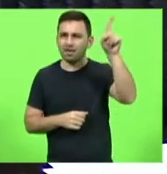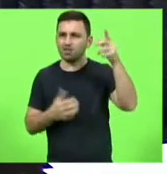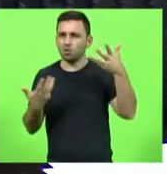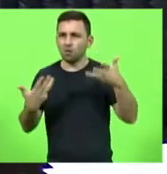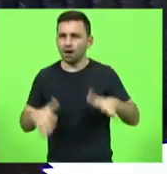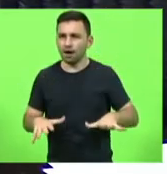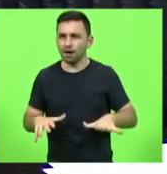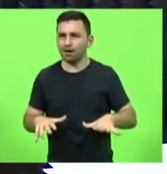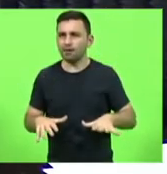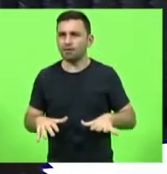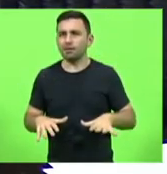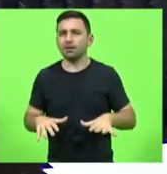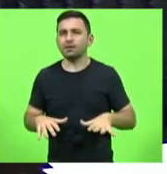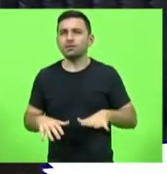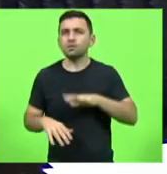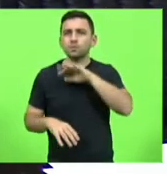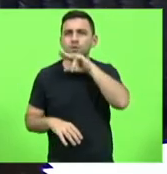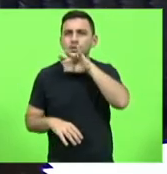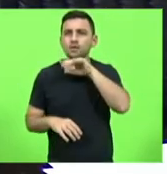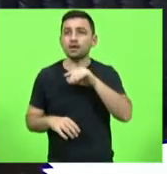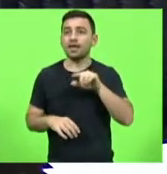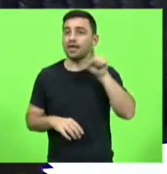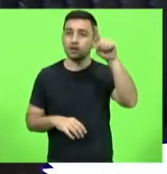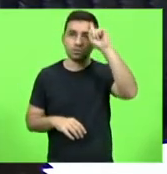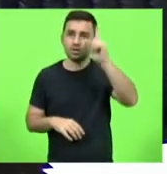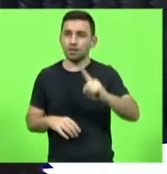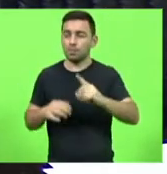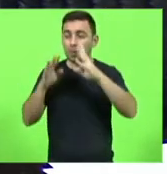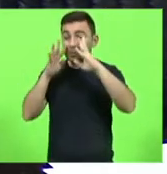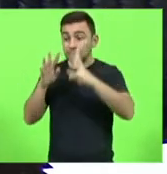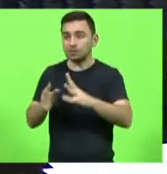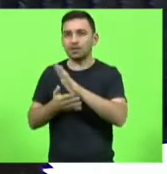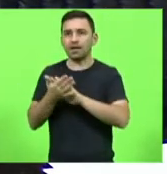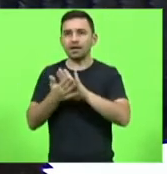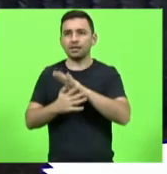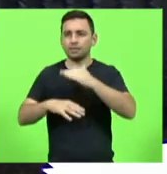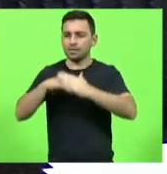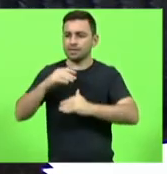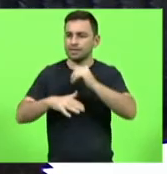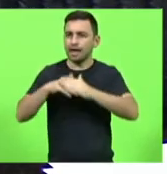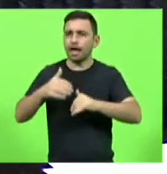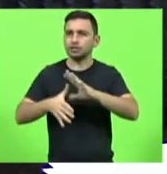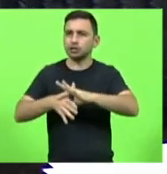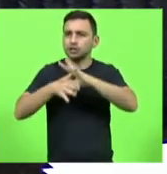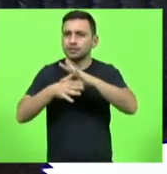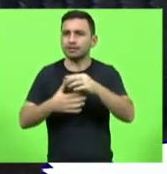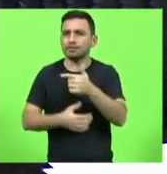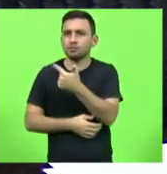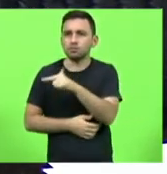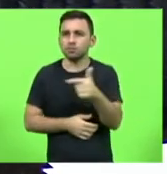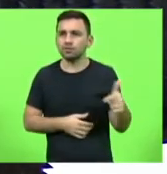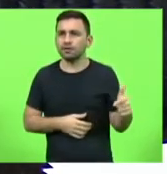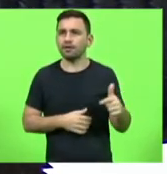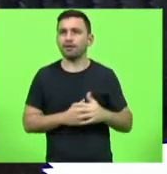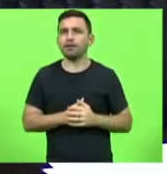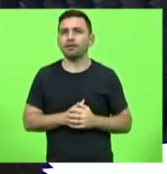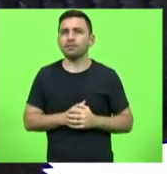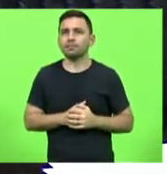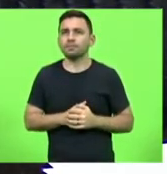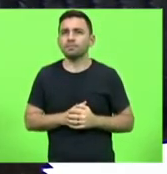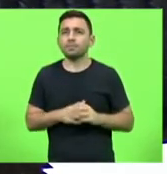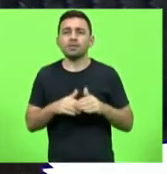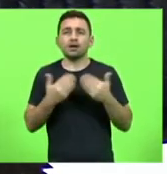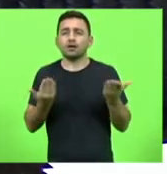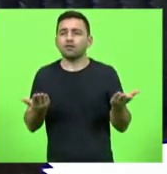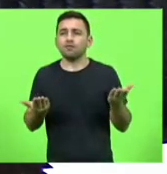nem sabe disso. Porque não houve um governador que tivesse a habilidade de liderar o parlamento, o fórum parlamentar. Ou seja, os federais